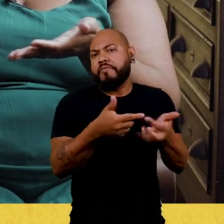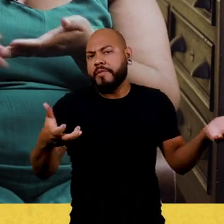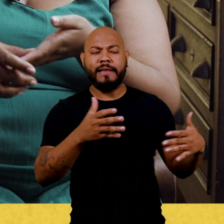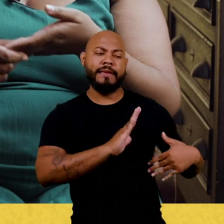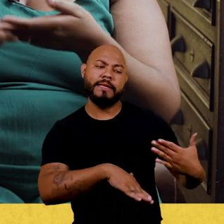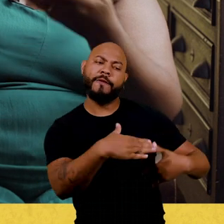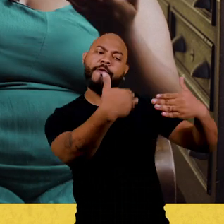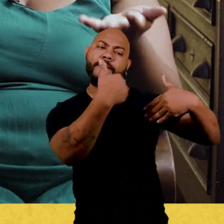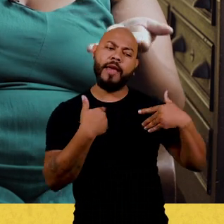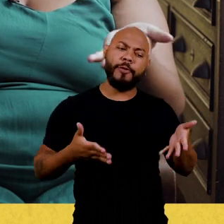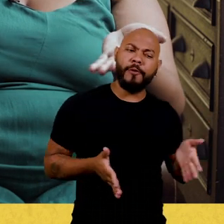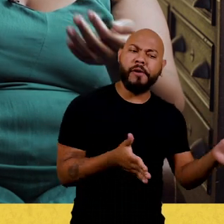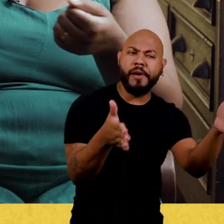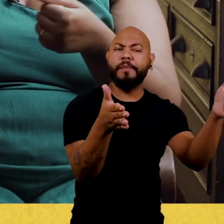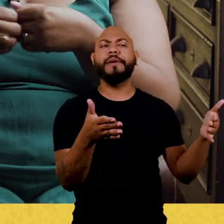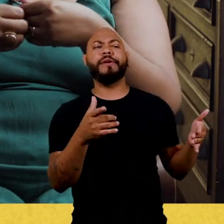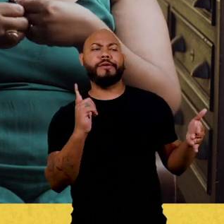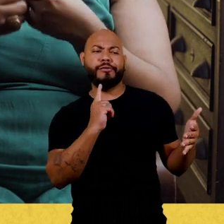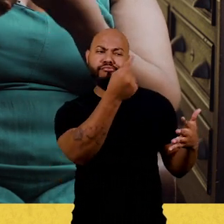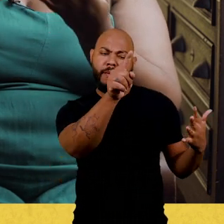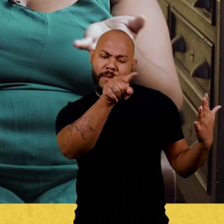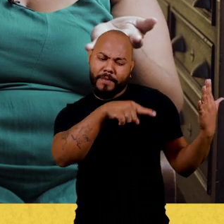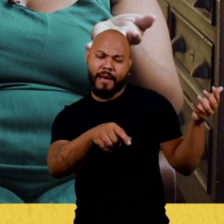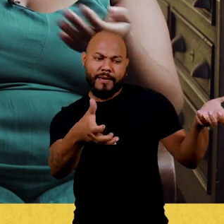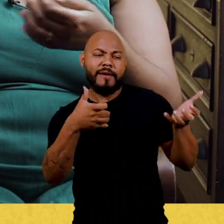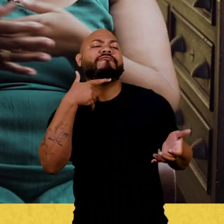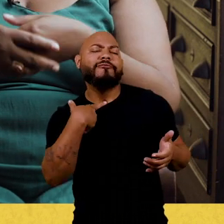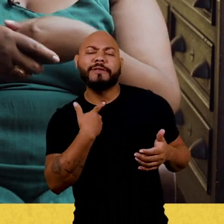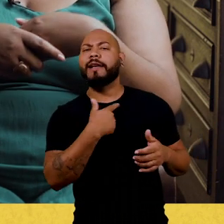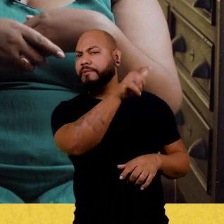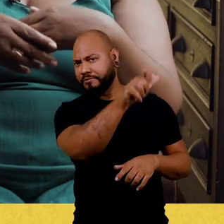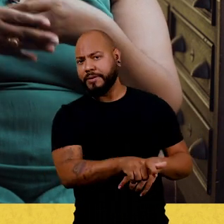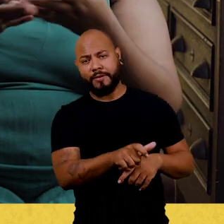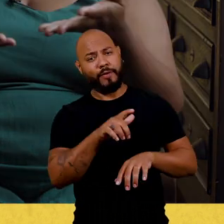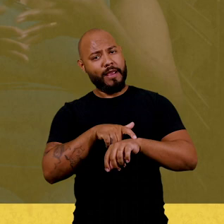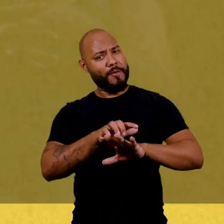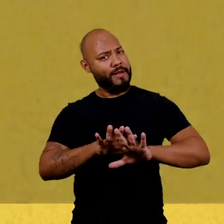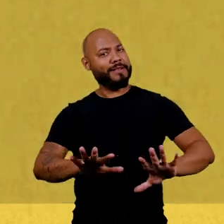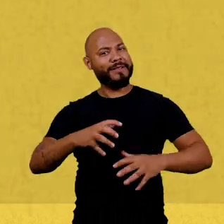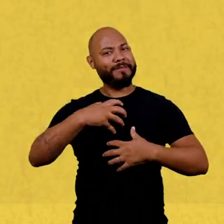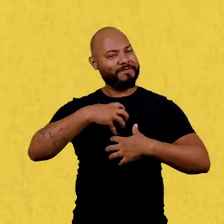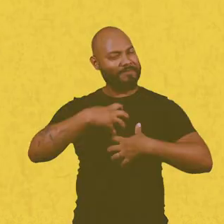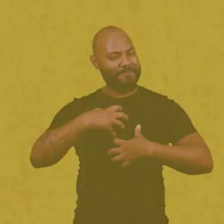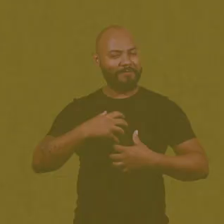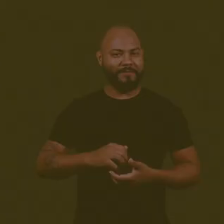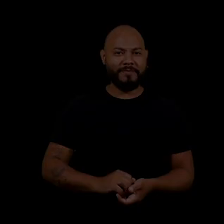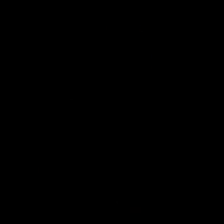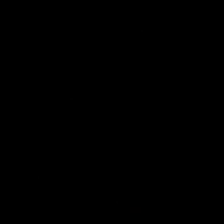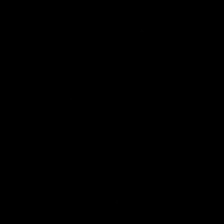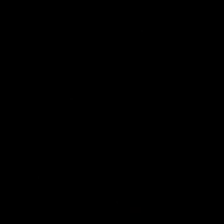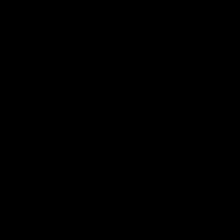for, né? No desenvolvimento do que ela quiser, nas ações que as pessoas querem fazer. Então, o tempo, ela funciona assim.